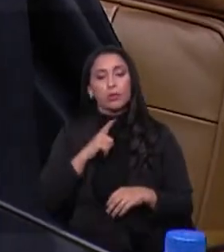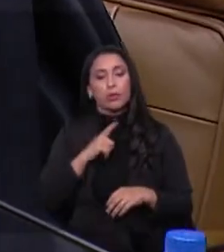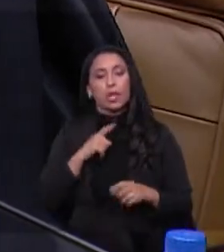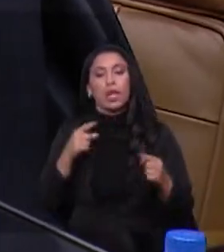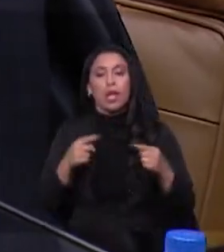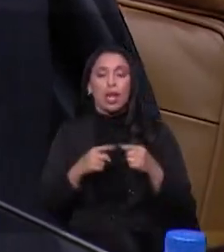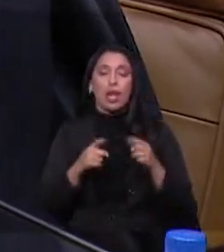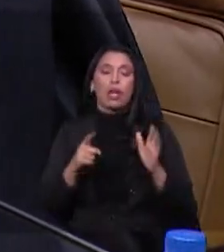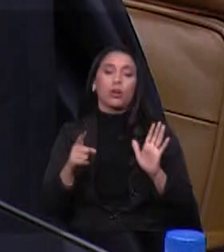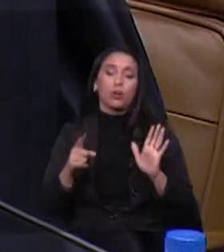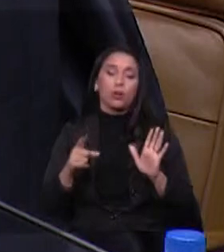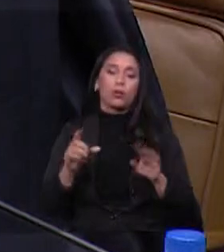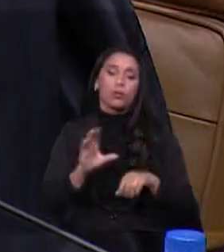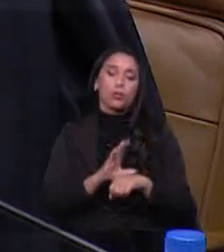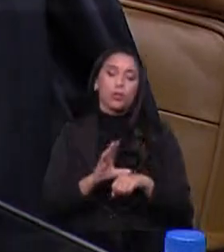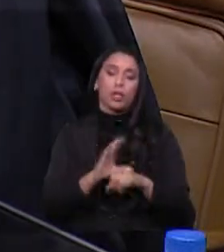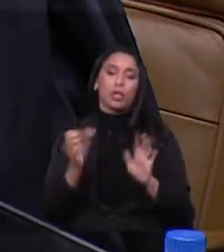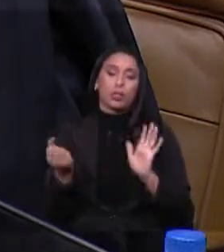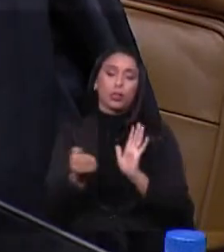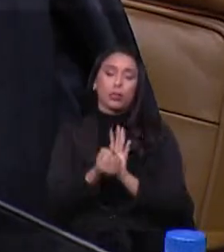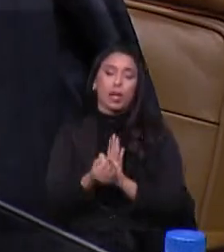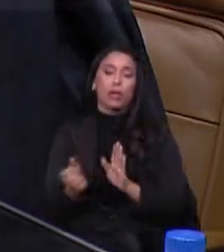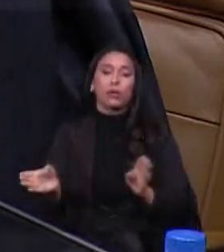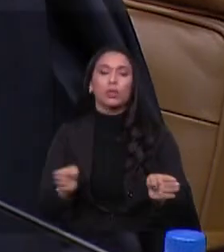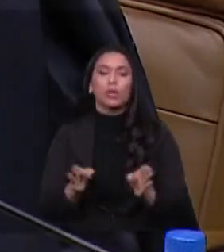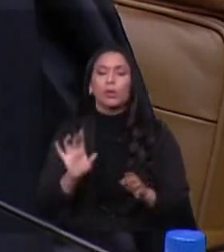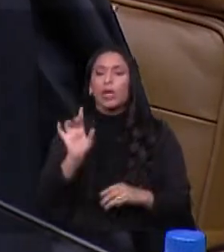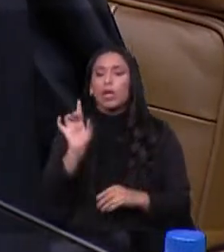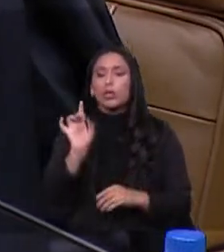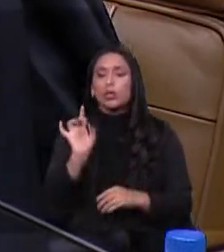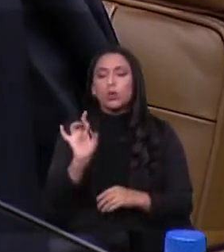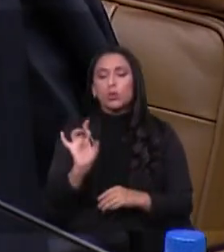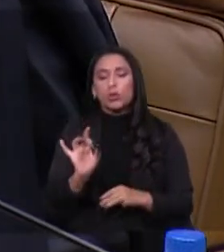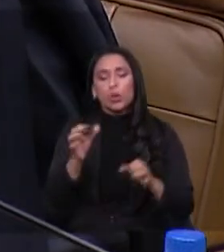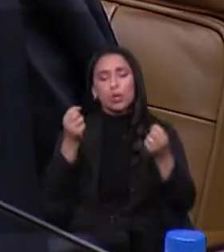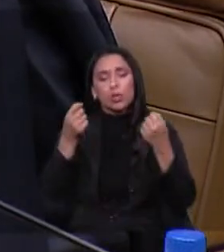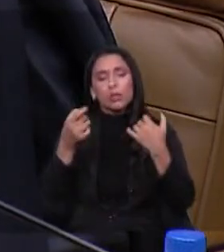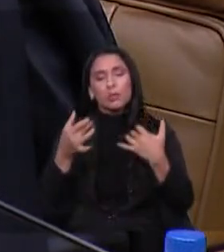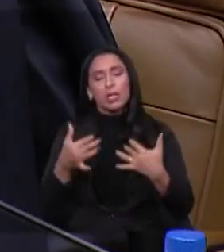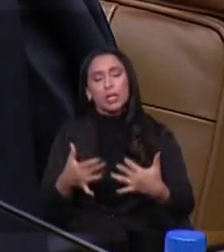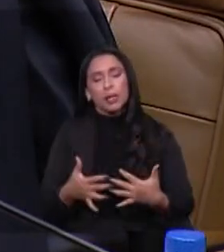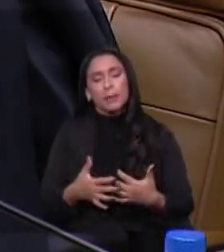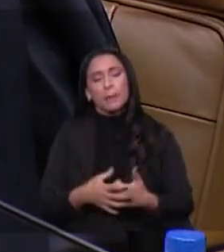a constitucionalidade do marco temporal. Então, era apenas essa